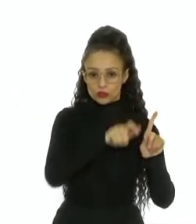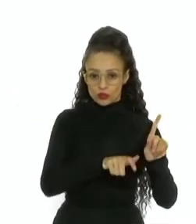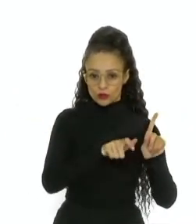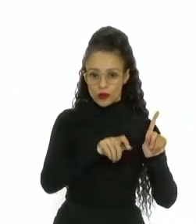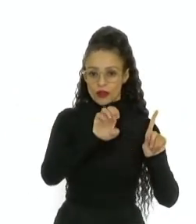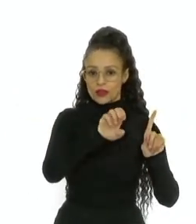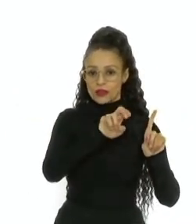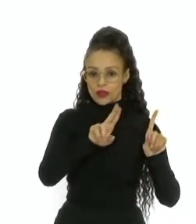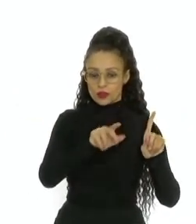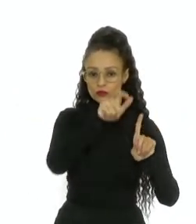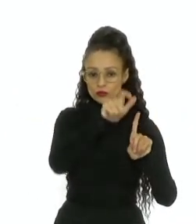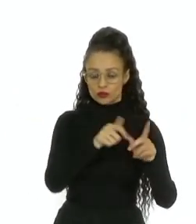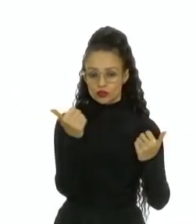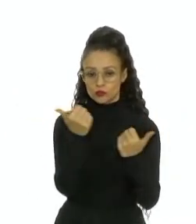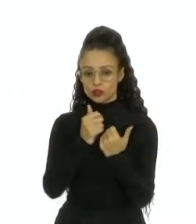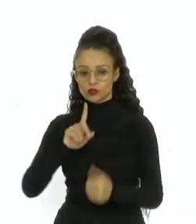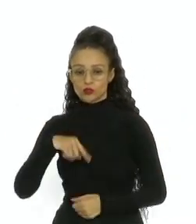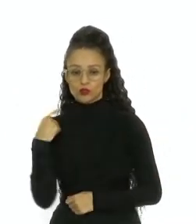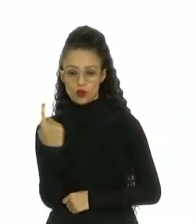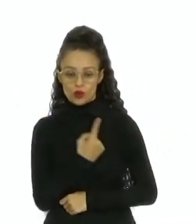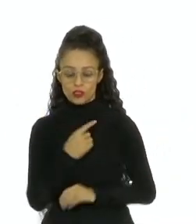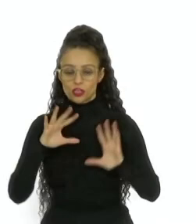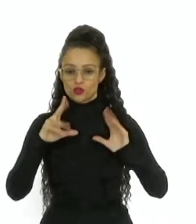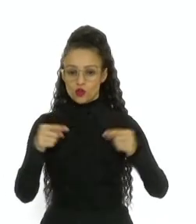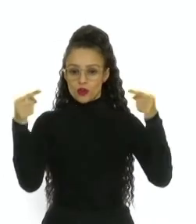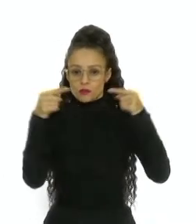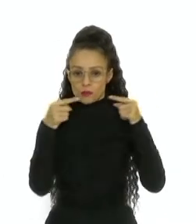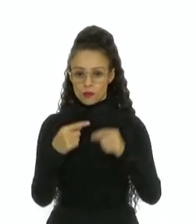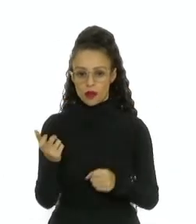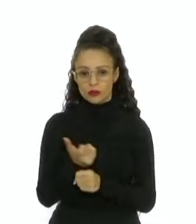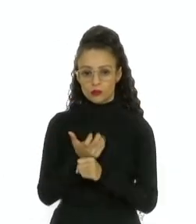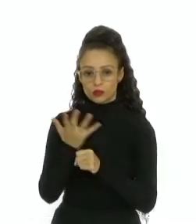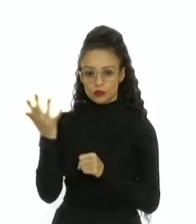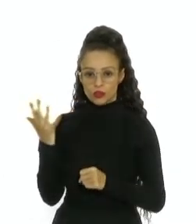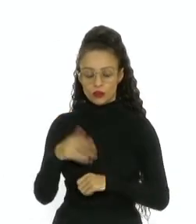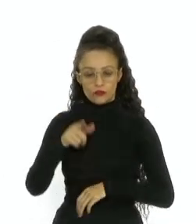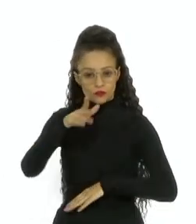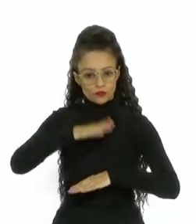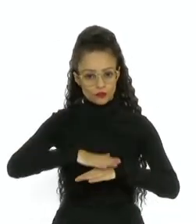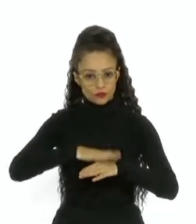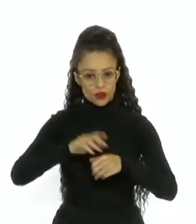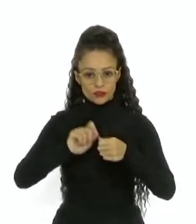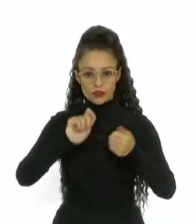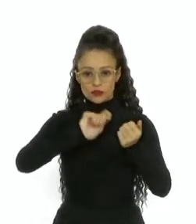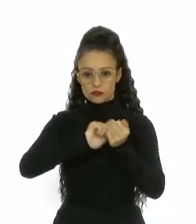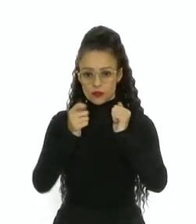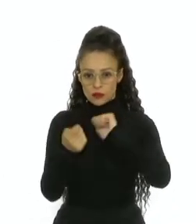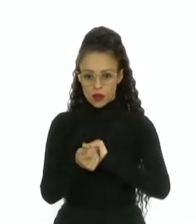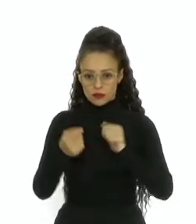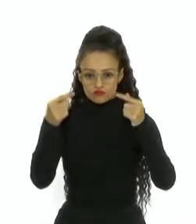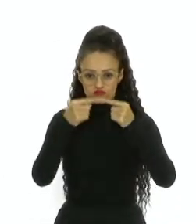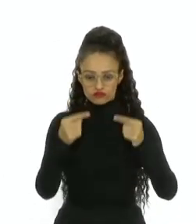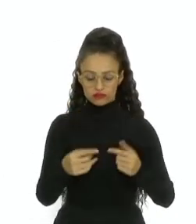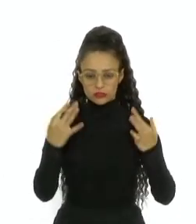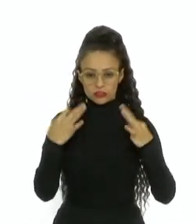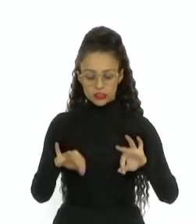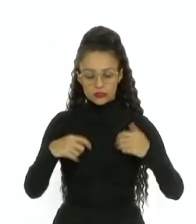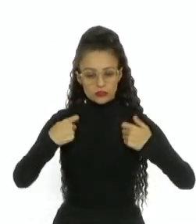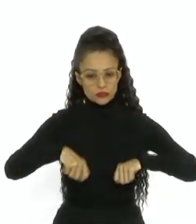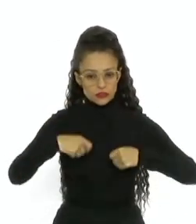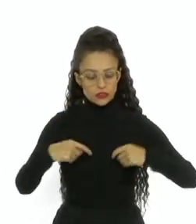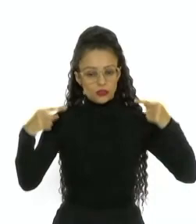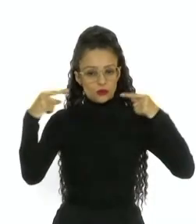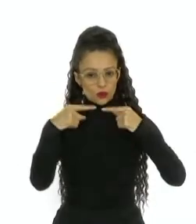eu por nós, deixando tudo no plural. Faça as adequações necessárias para